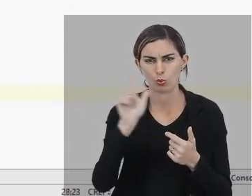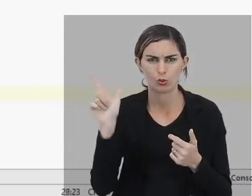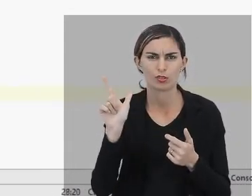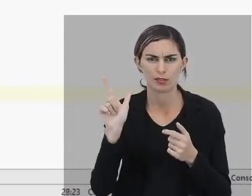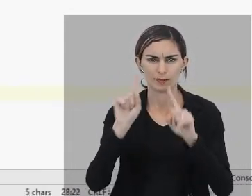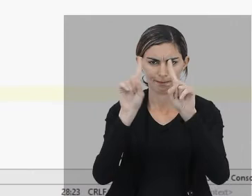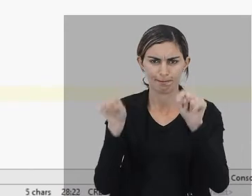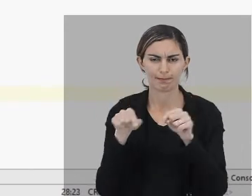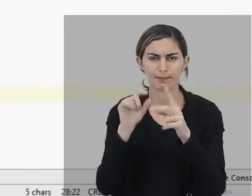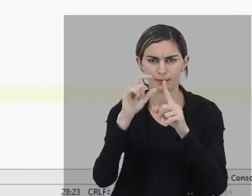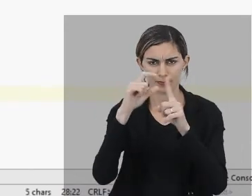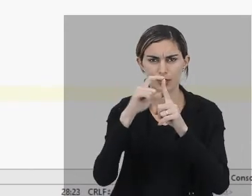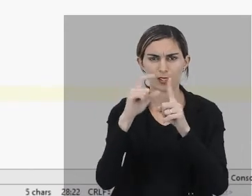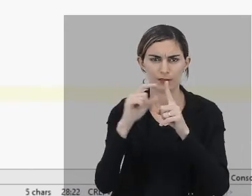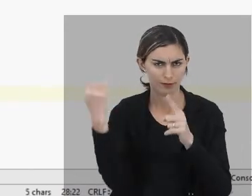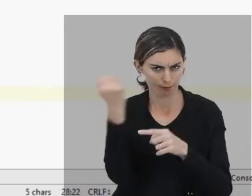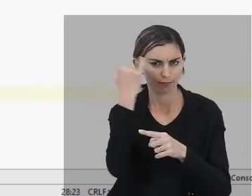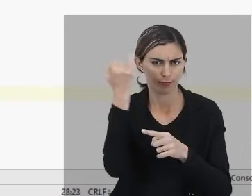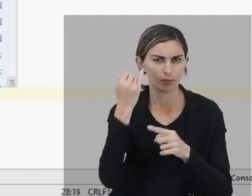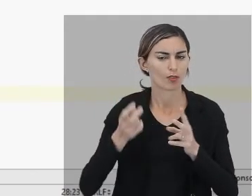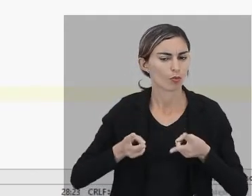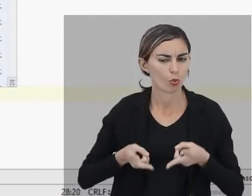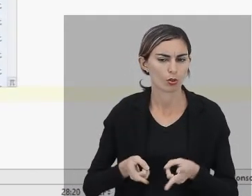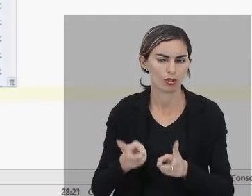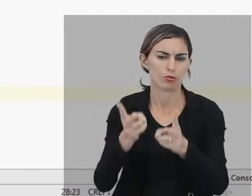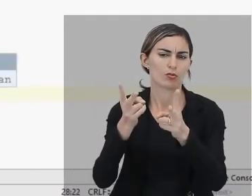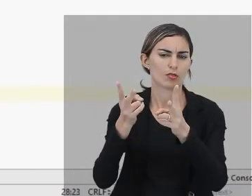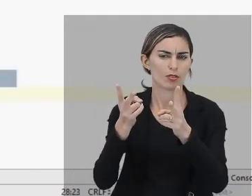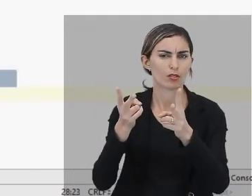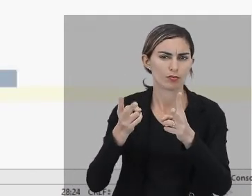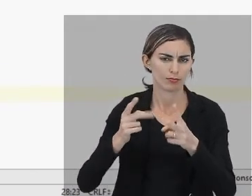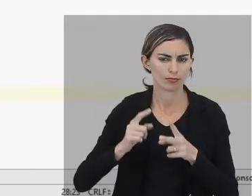outra palavra-chave é o continue.